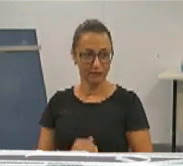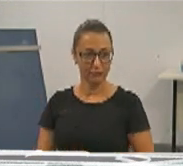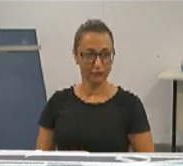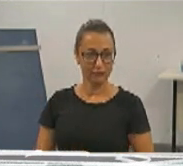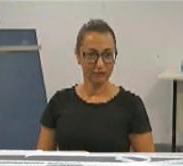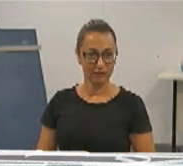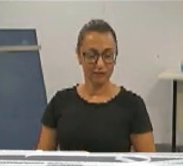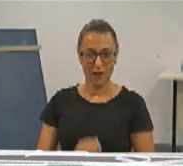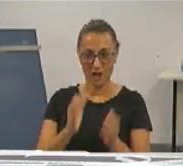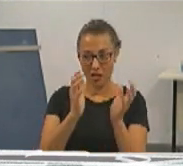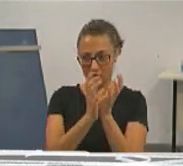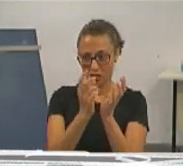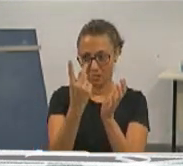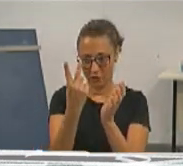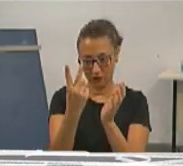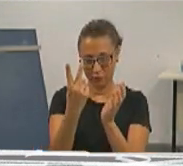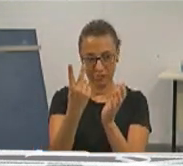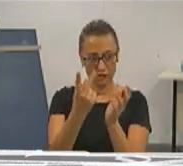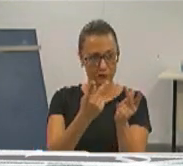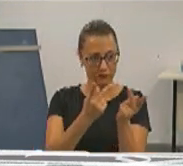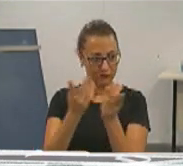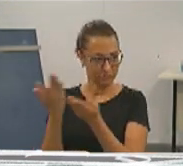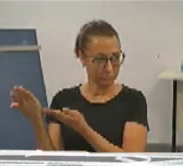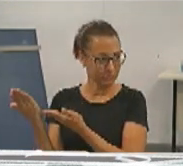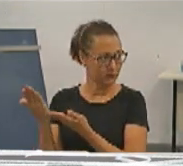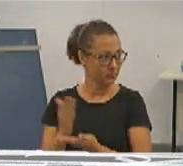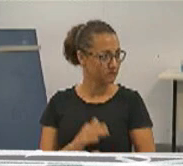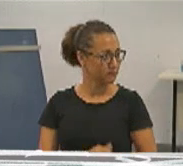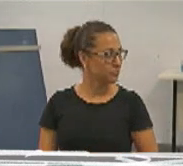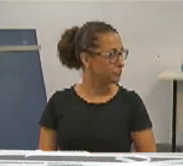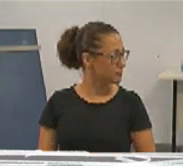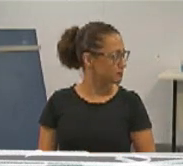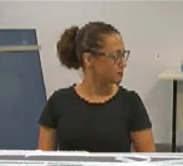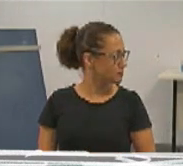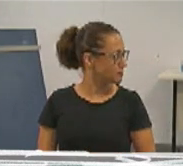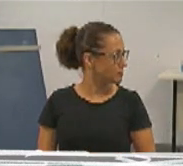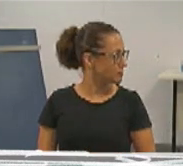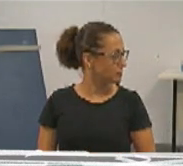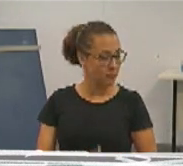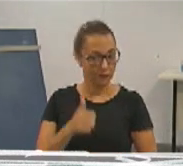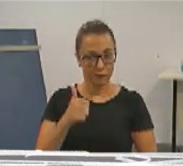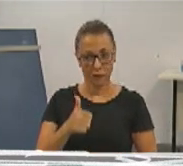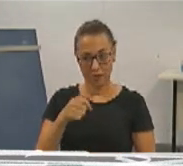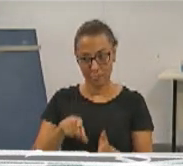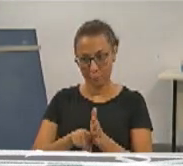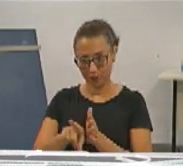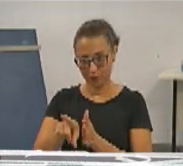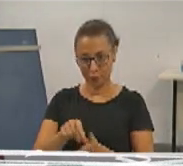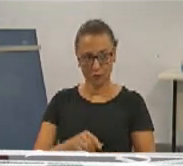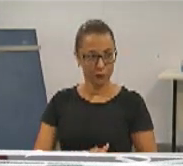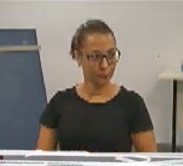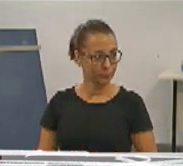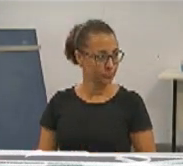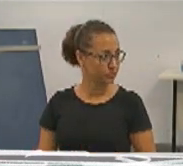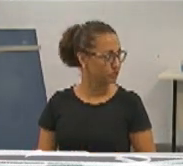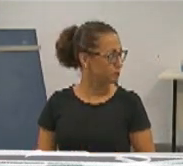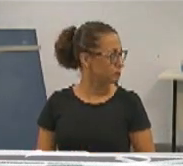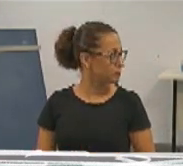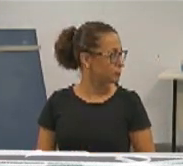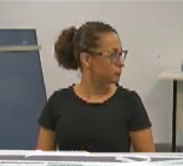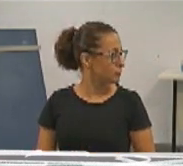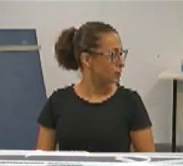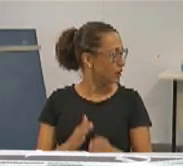a chapa 2 para sua primeira pergunta. Eu pediria que